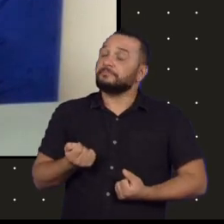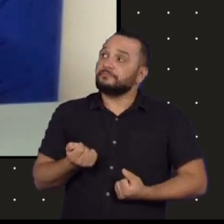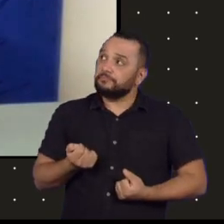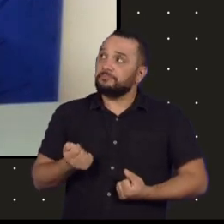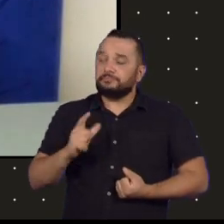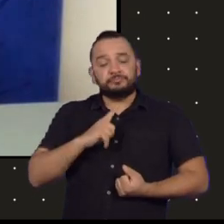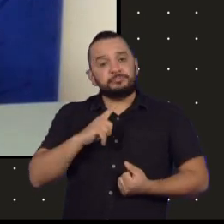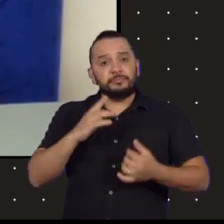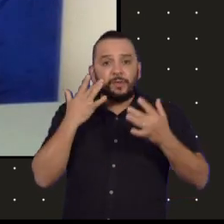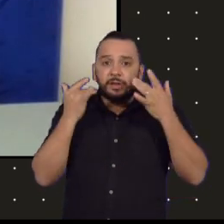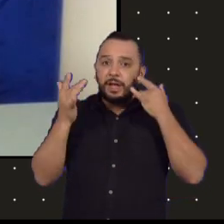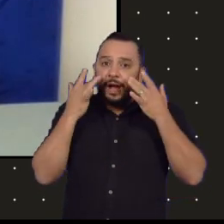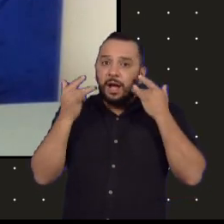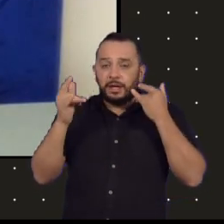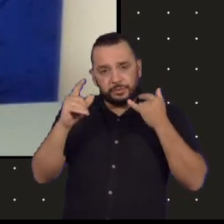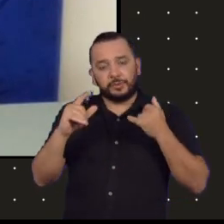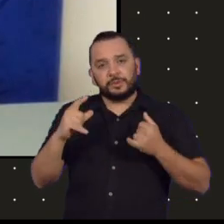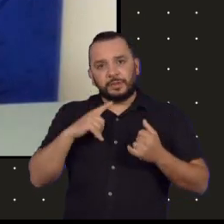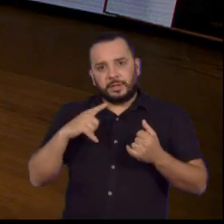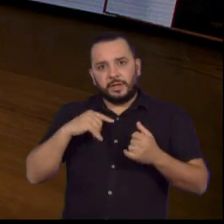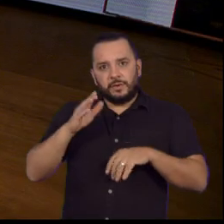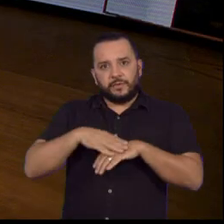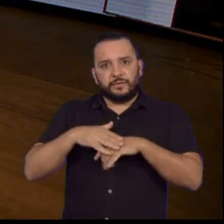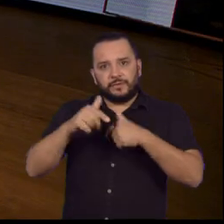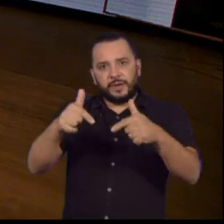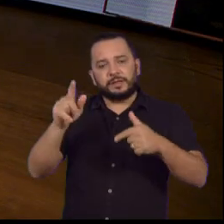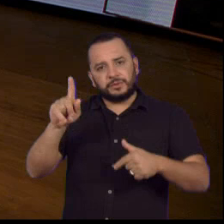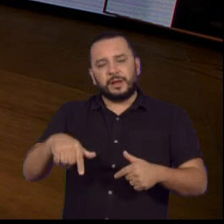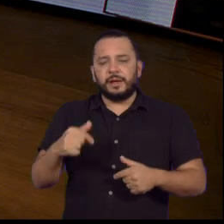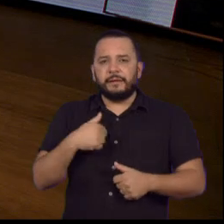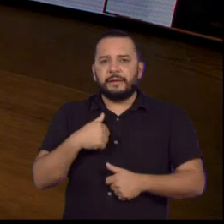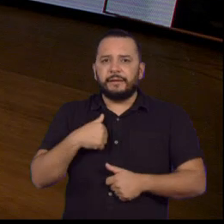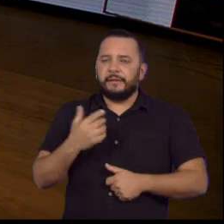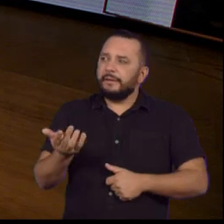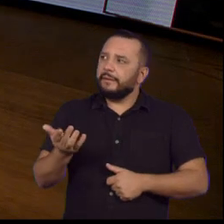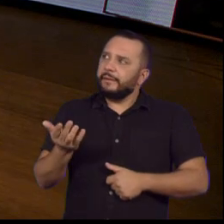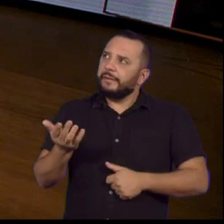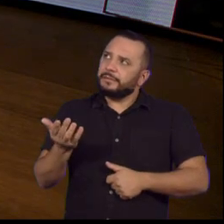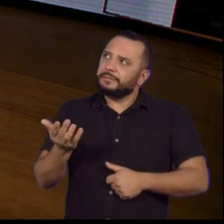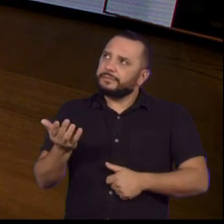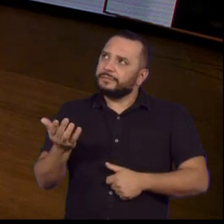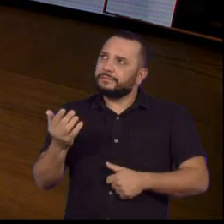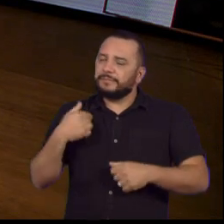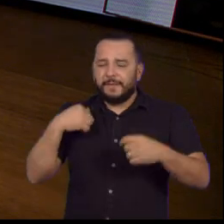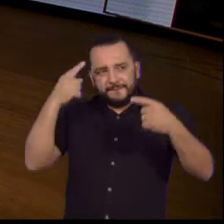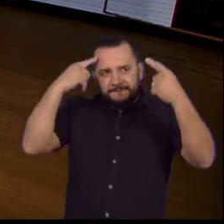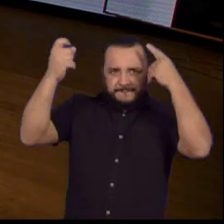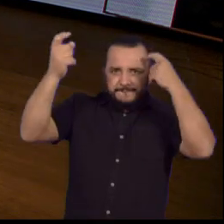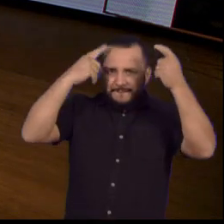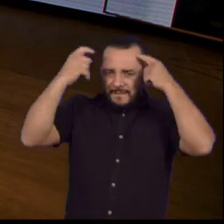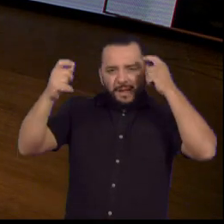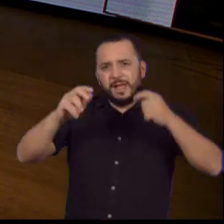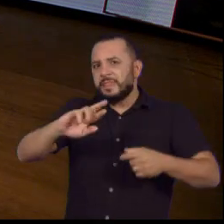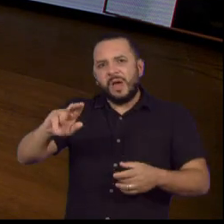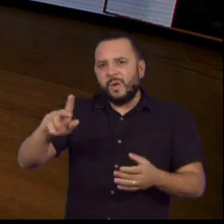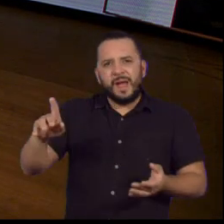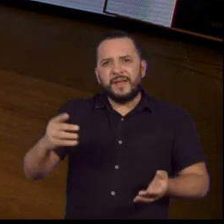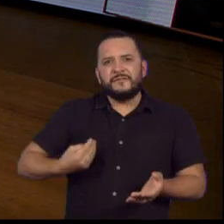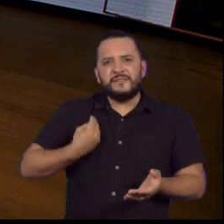um viés artificial. Não é imitação da vida, teatro não é vida. Então, mas